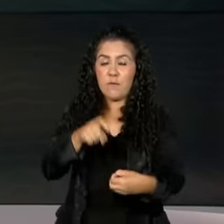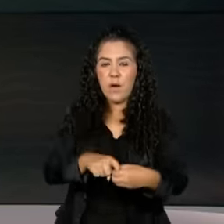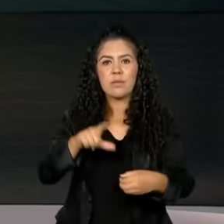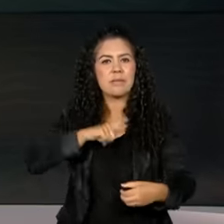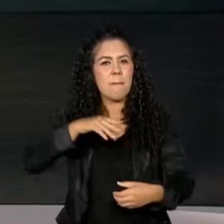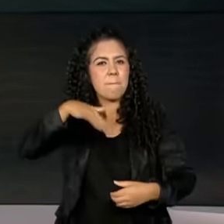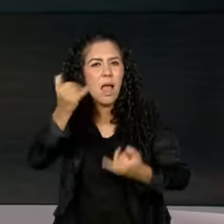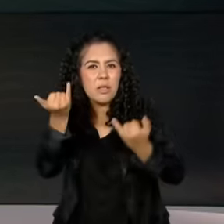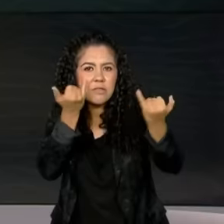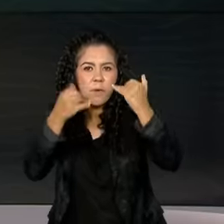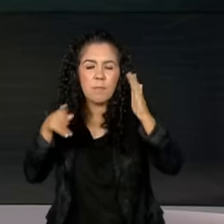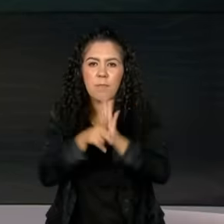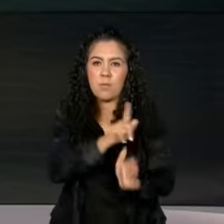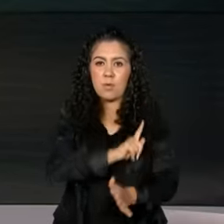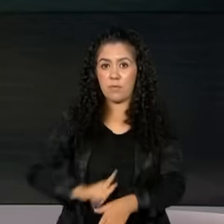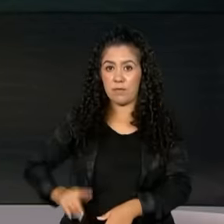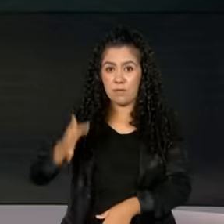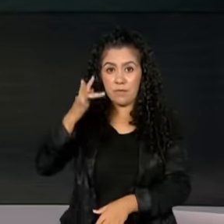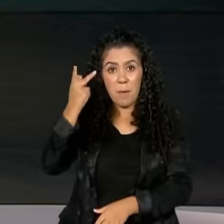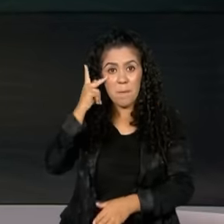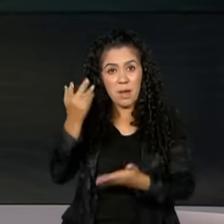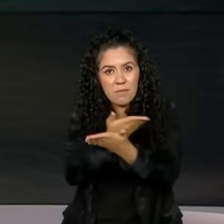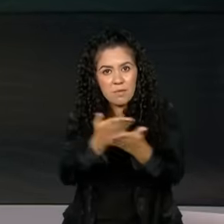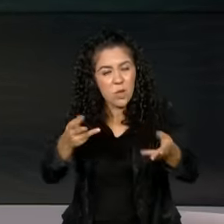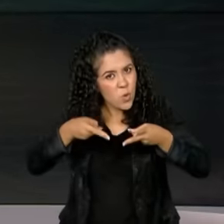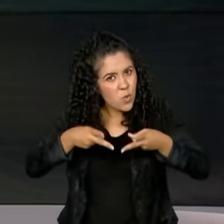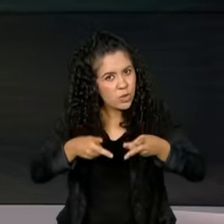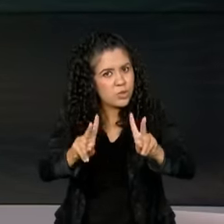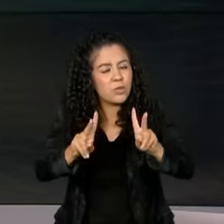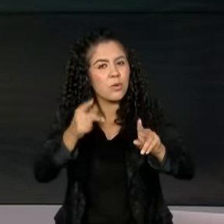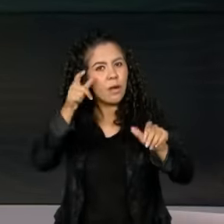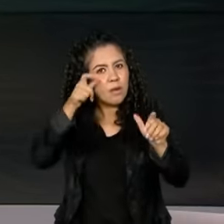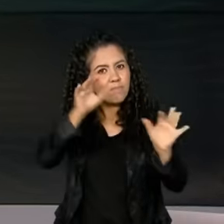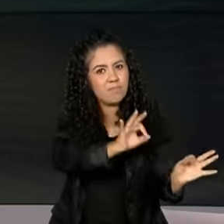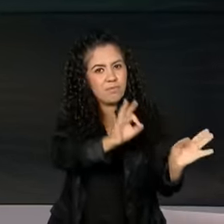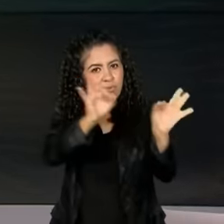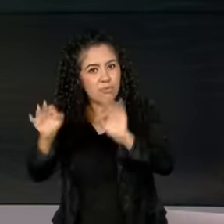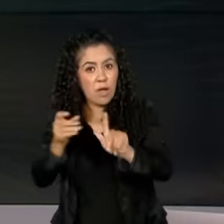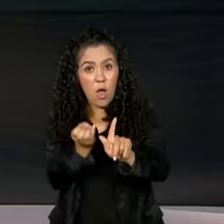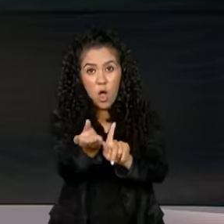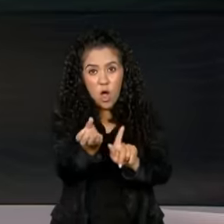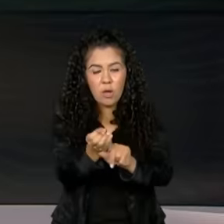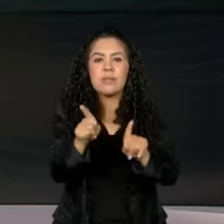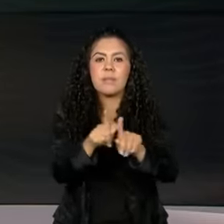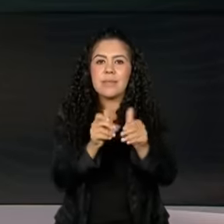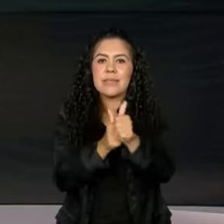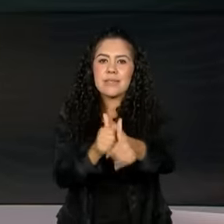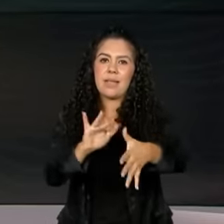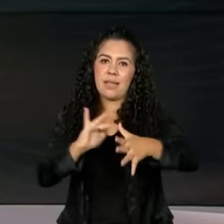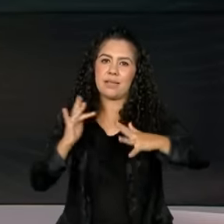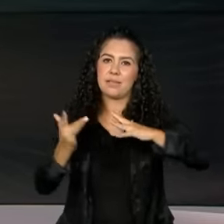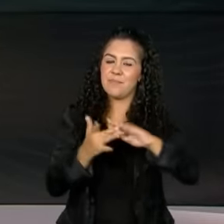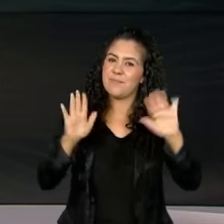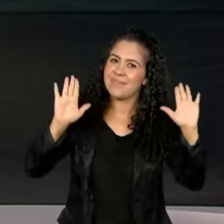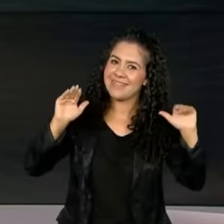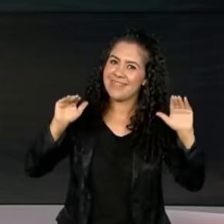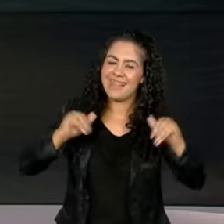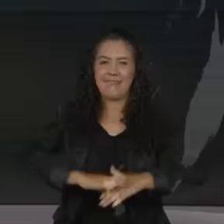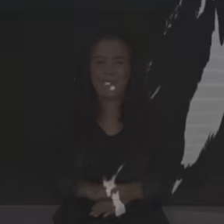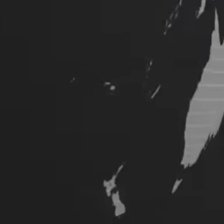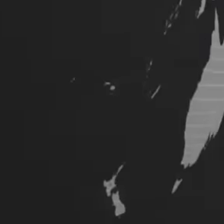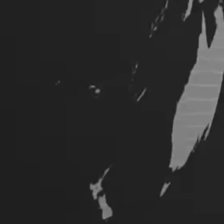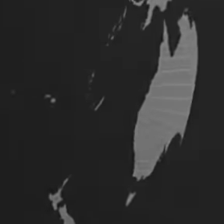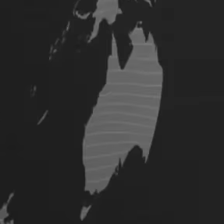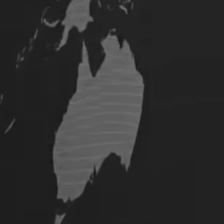mais informações do governo federal para você. Continue ligado aqui no Canal Gov e nos siga também pelas redes sociais. Até a próxima!